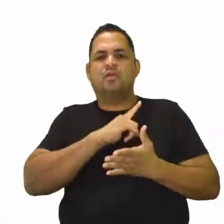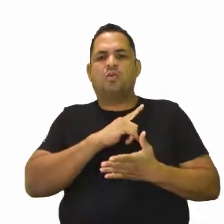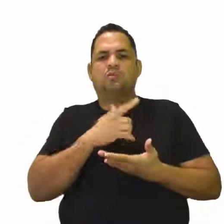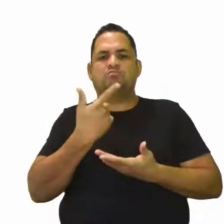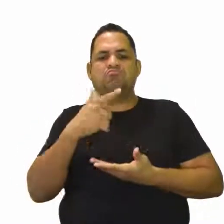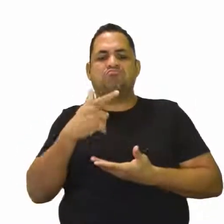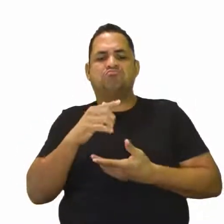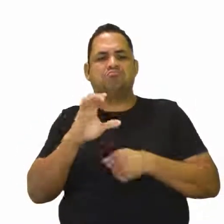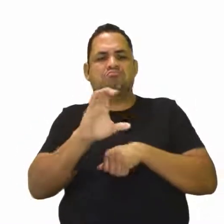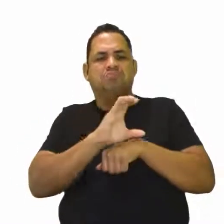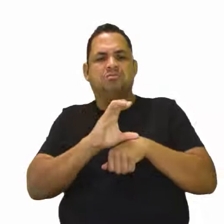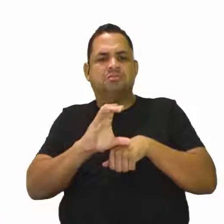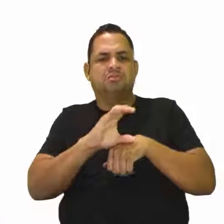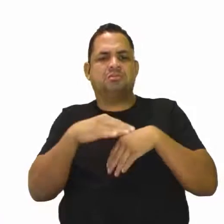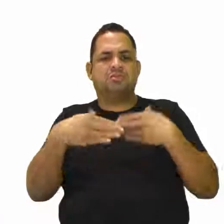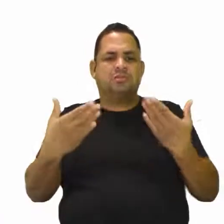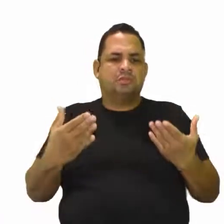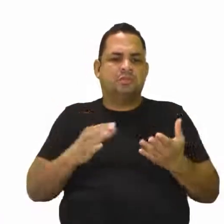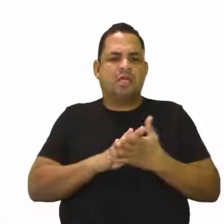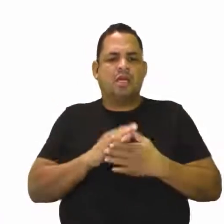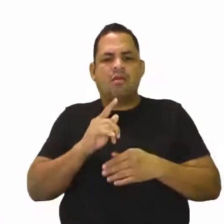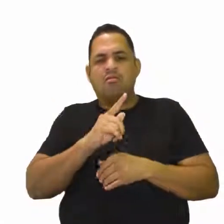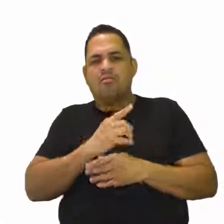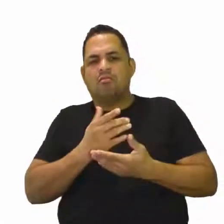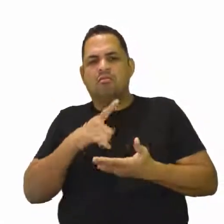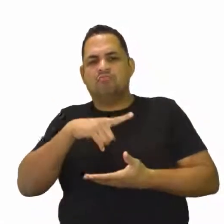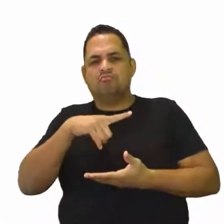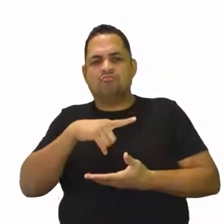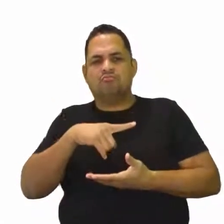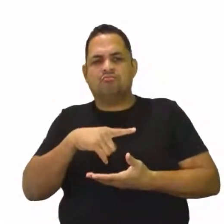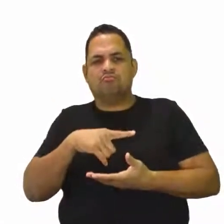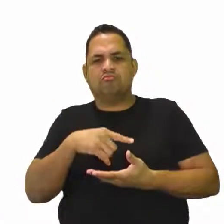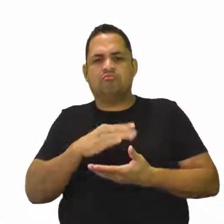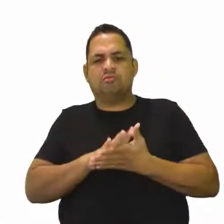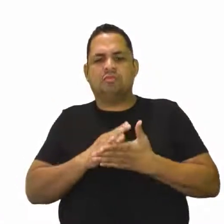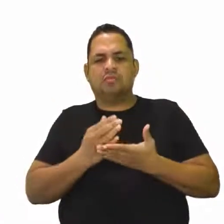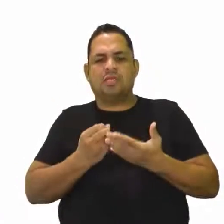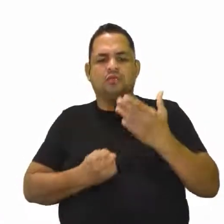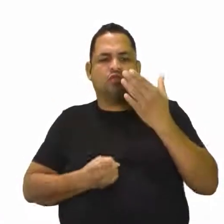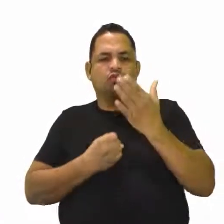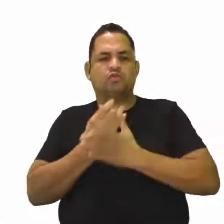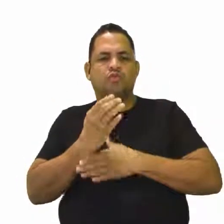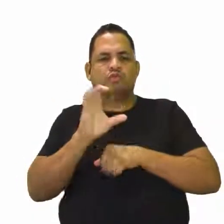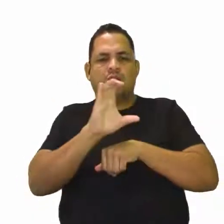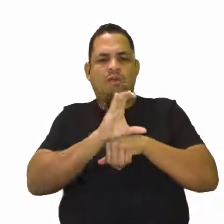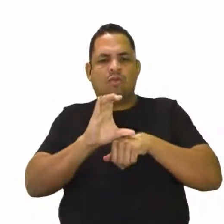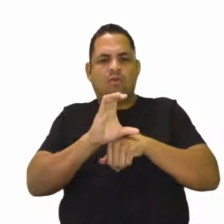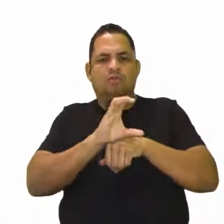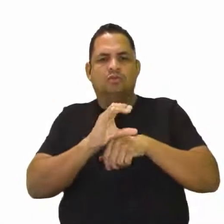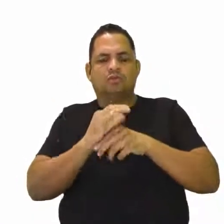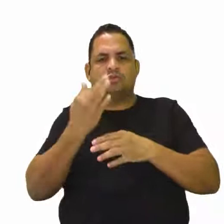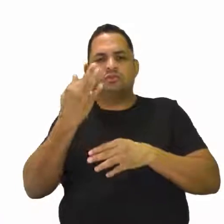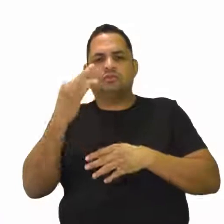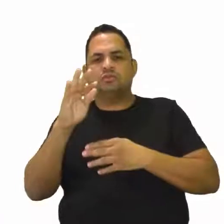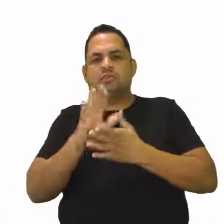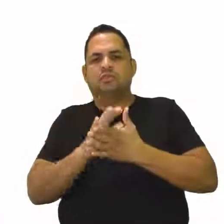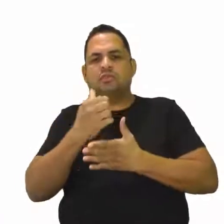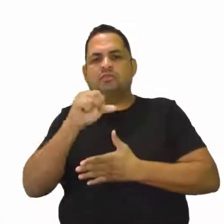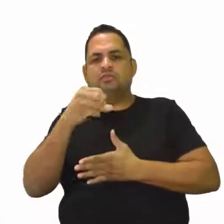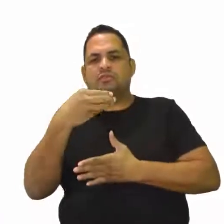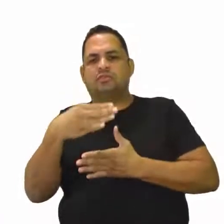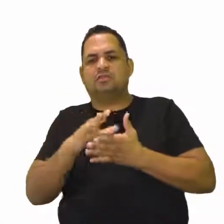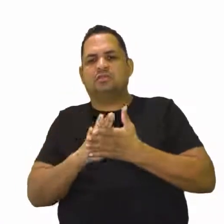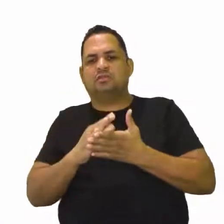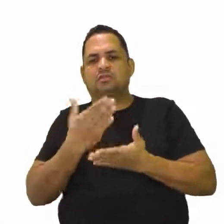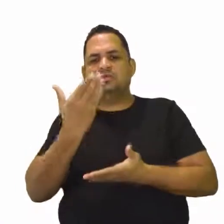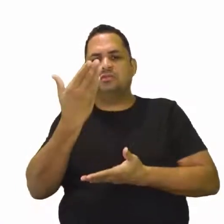uma Constituição, provisoriamente. Aí nós temos, então, a Constituição de 1934. Começa, então, um